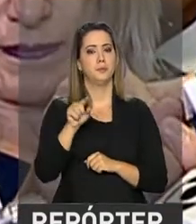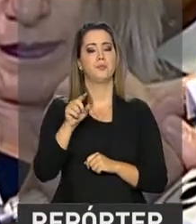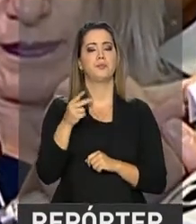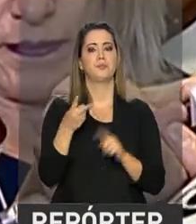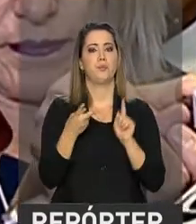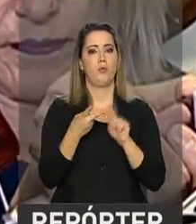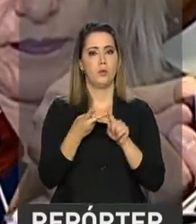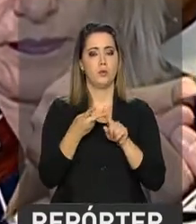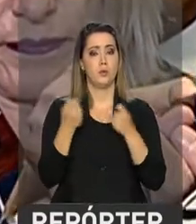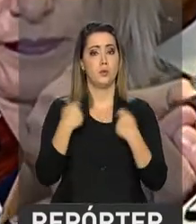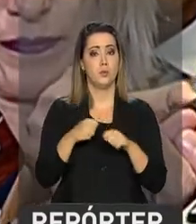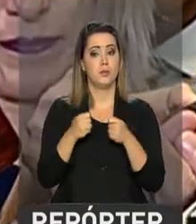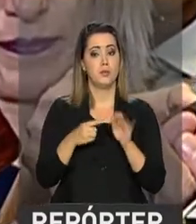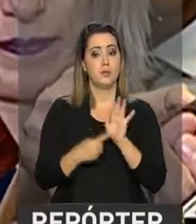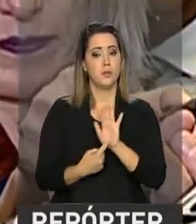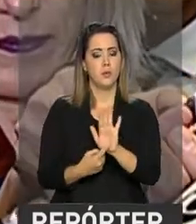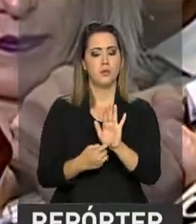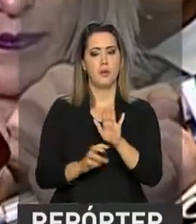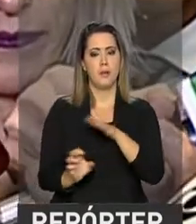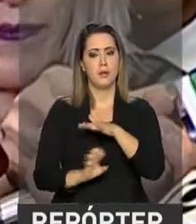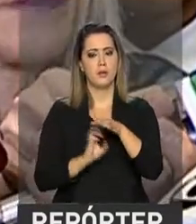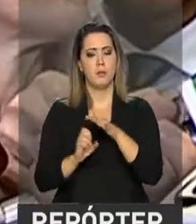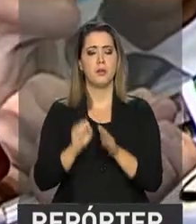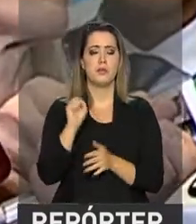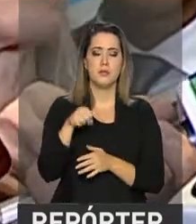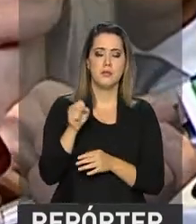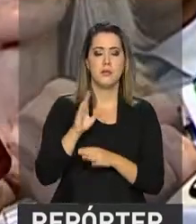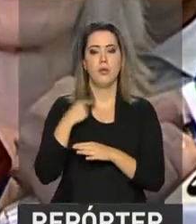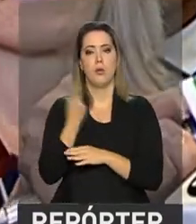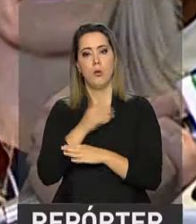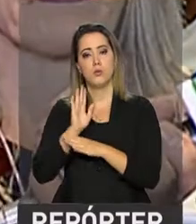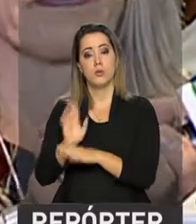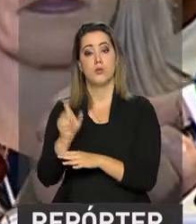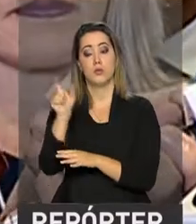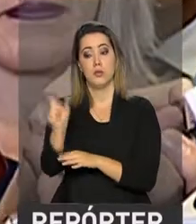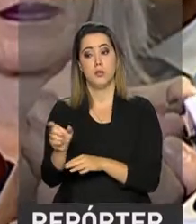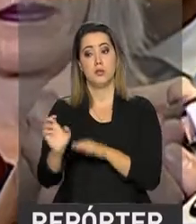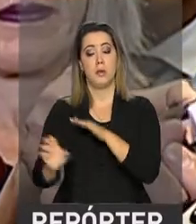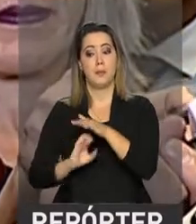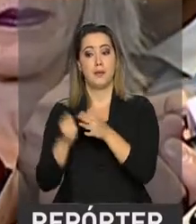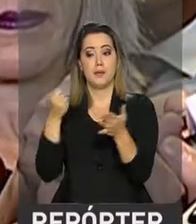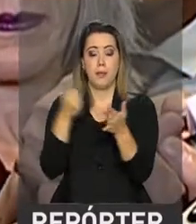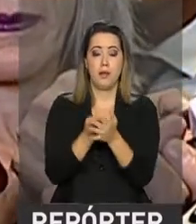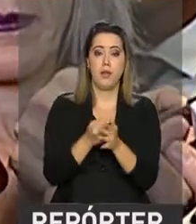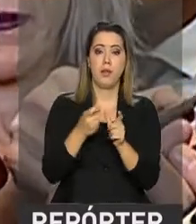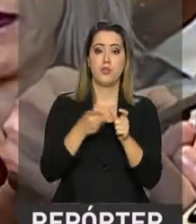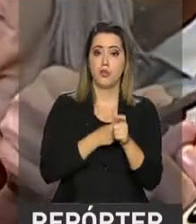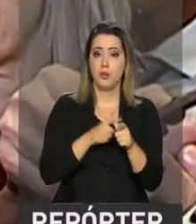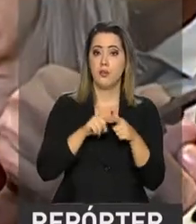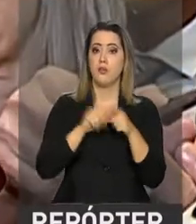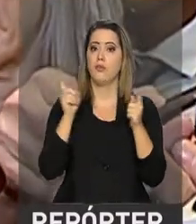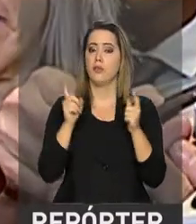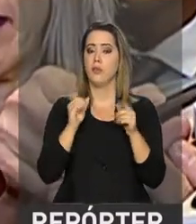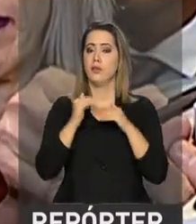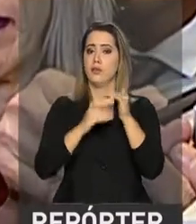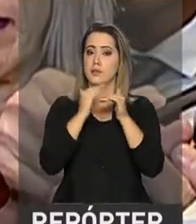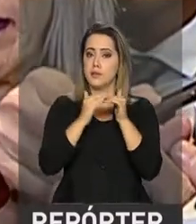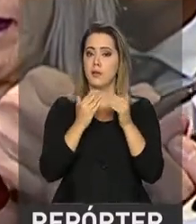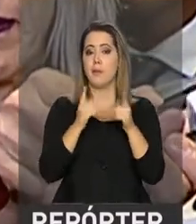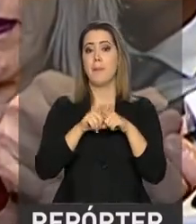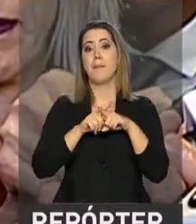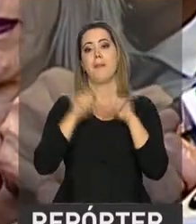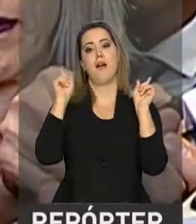clara para as empresas que se nós estamos viabilizando que as empresas paguem suas dívidas volta o atleta crescêncio importantes